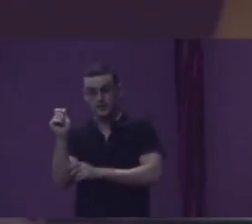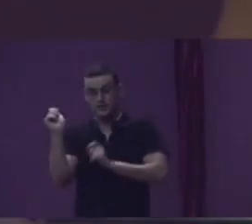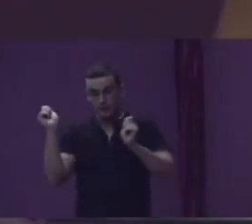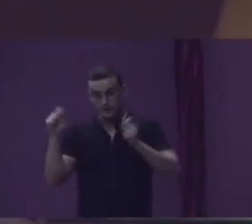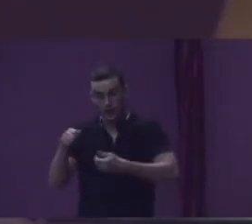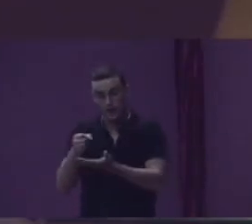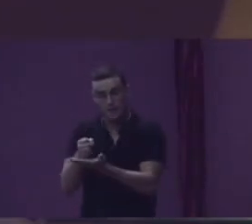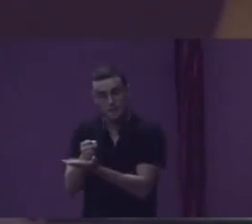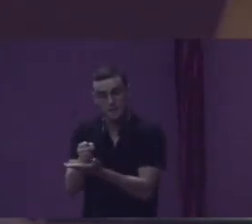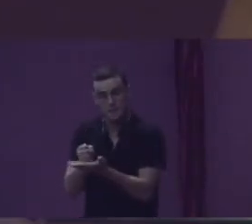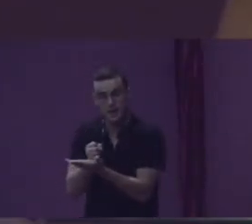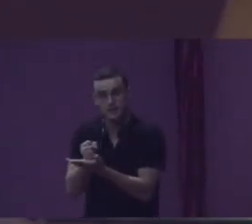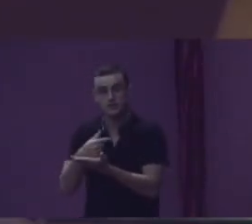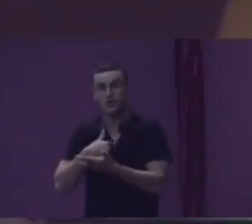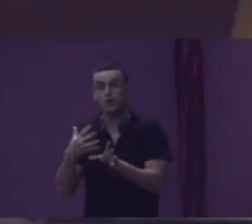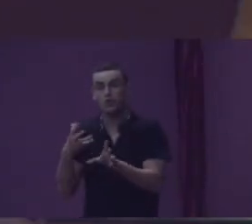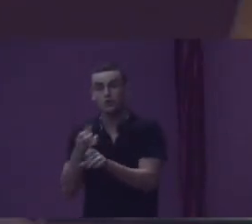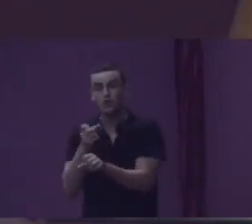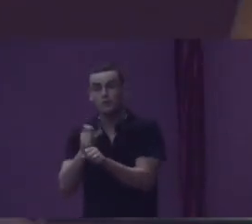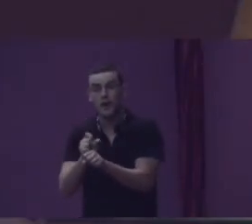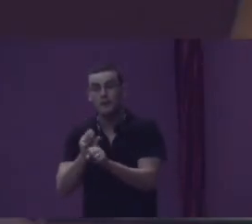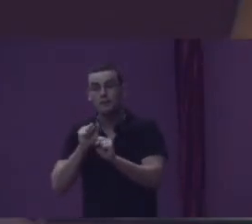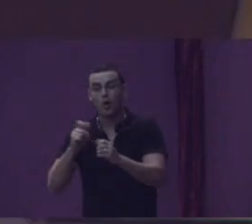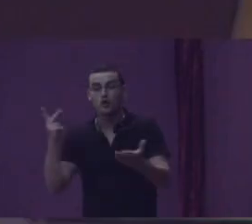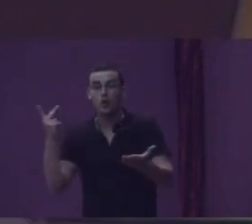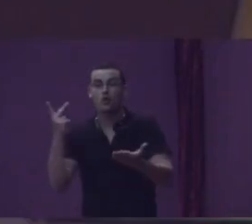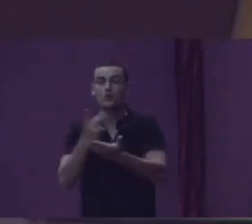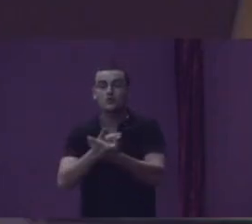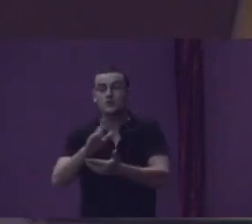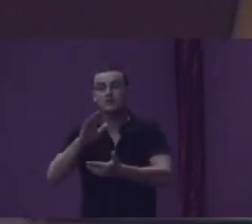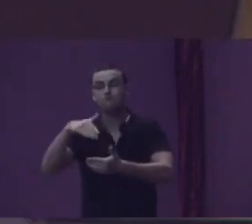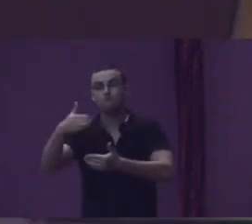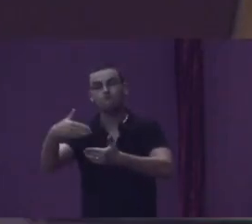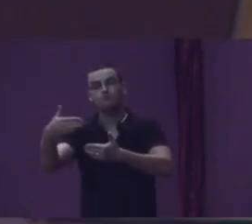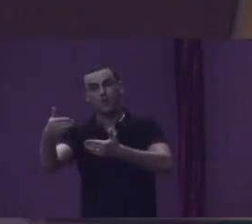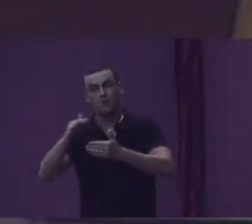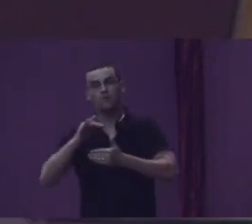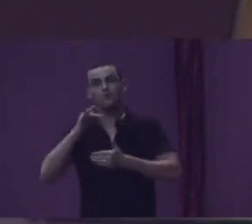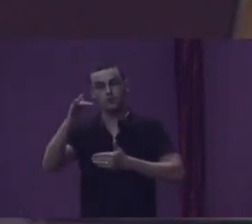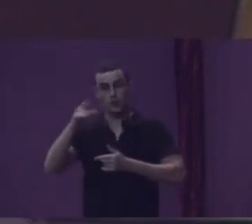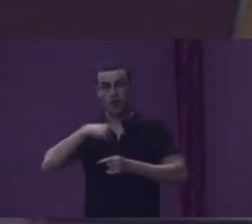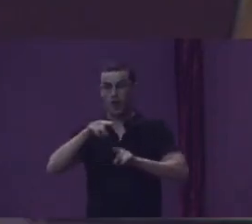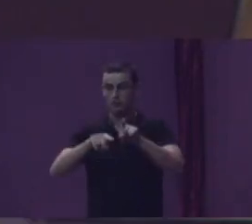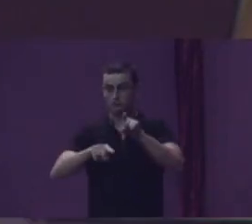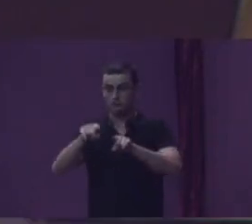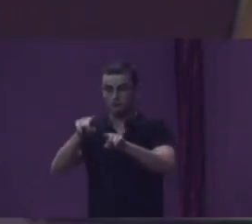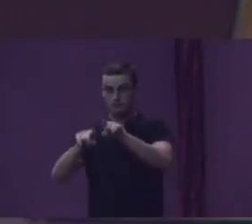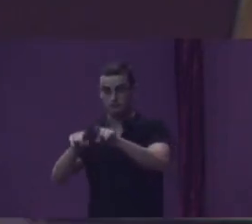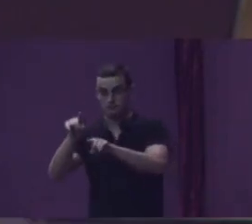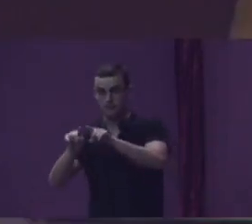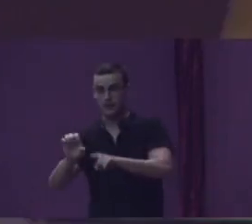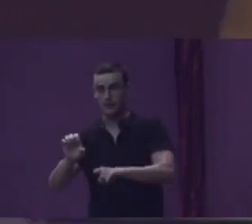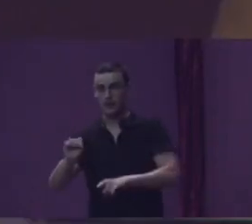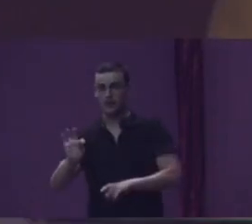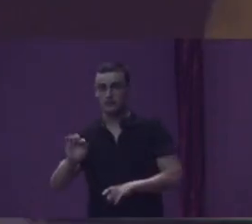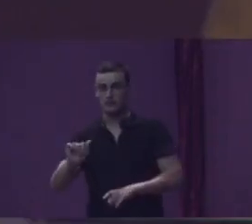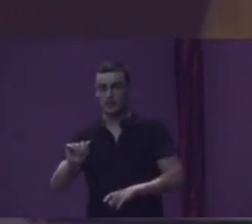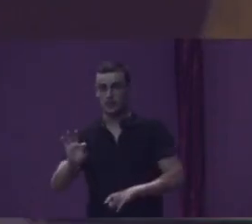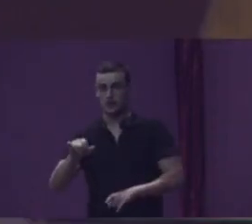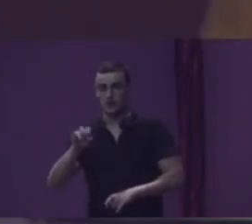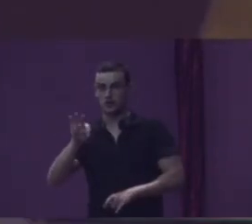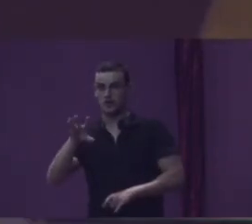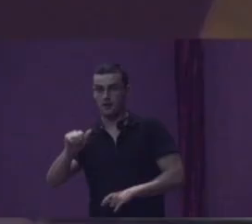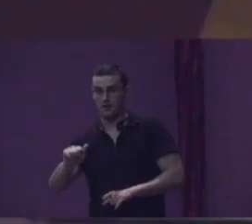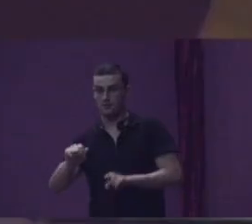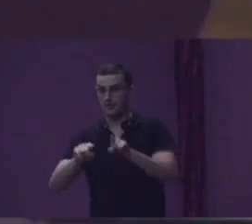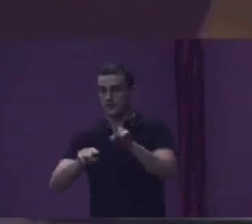para governar a tempo estatística, tem Estado dentro da estatística, mas também para a gestão de todas